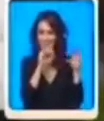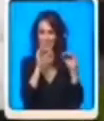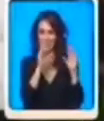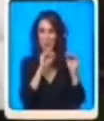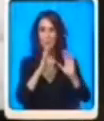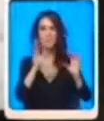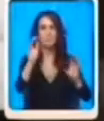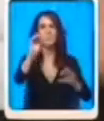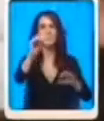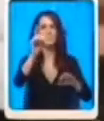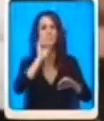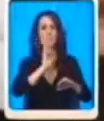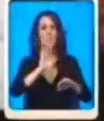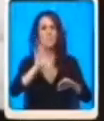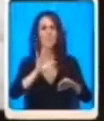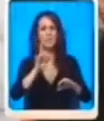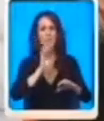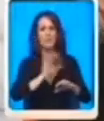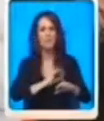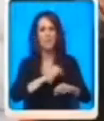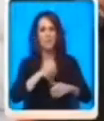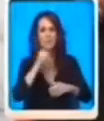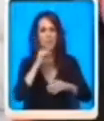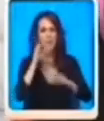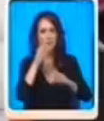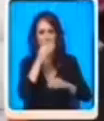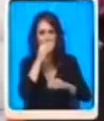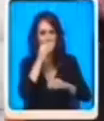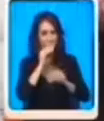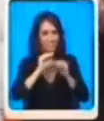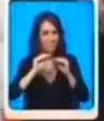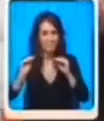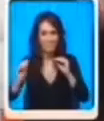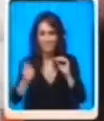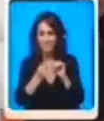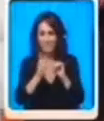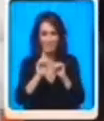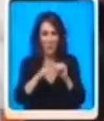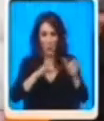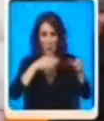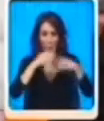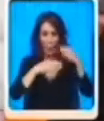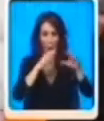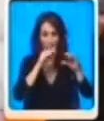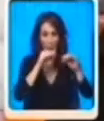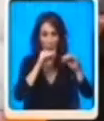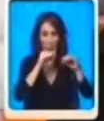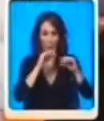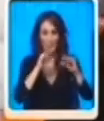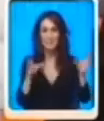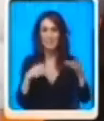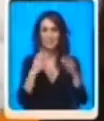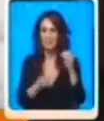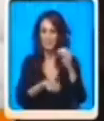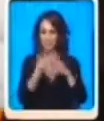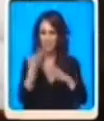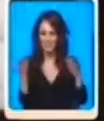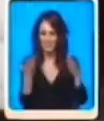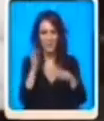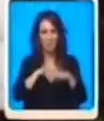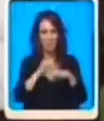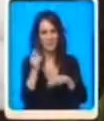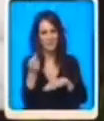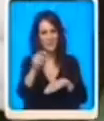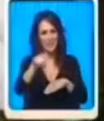Agora já Mas tenho eu e tenho outro Maria a senhora ainda não se calou e fez muito bem desde ter ido ao seu lado a Luciana. Foi uma grande surpresa. Foi para isso que